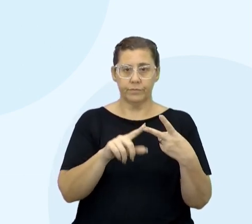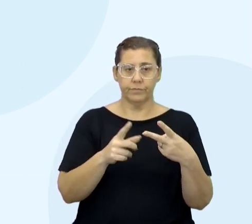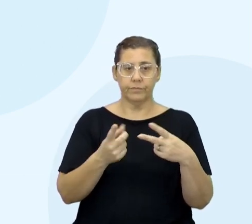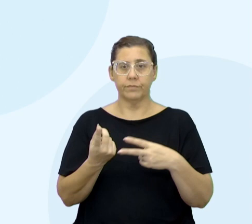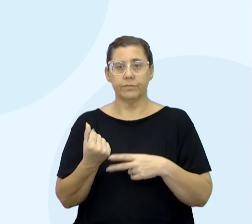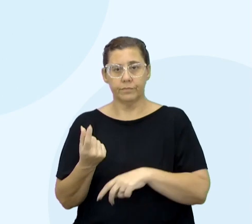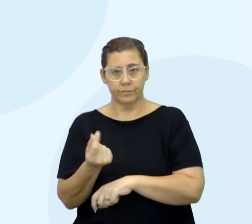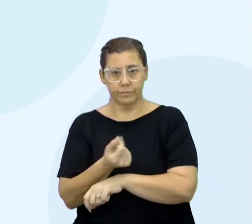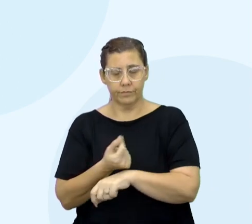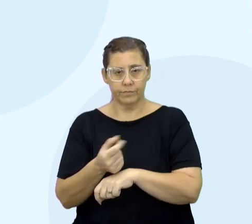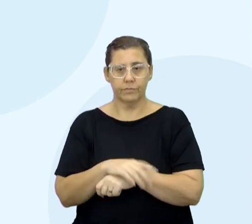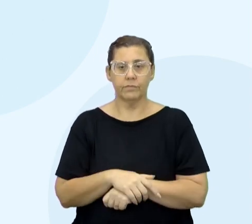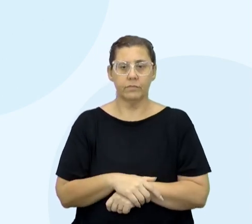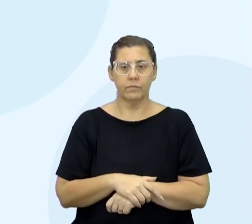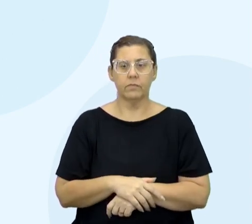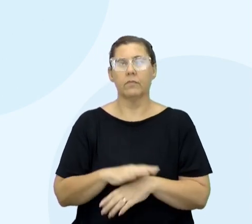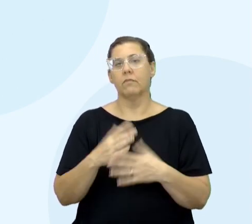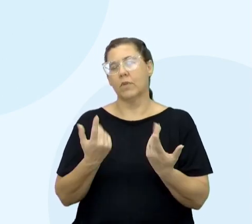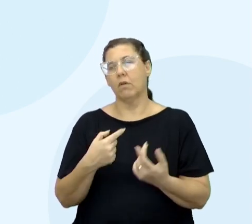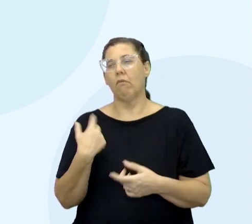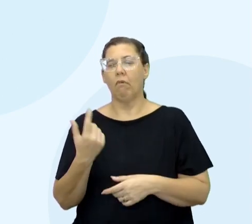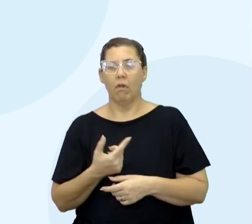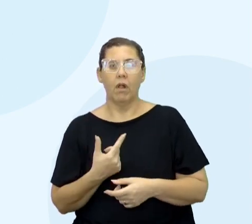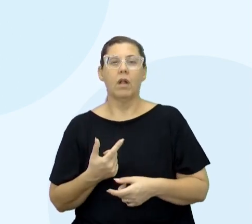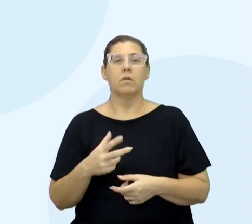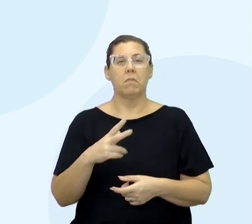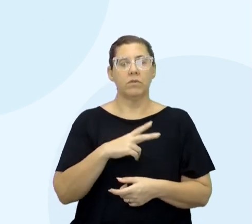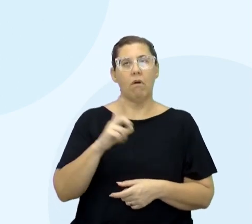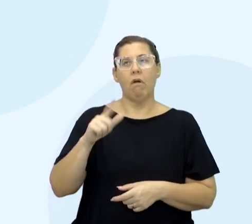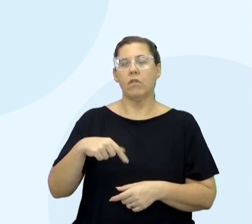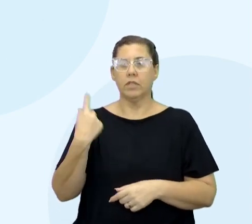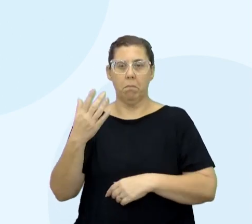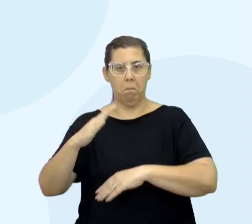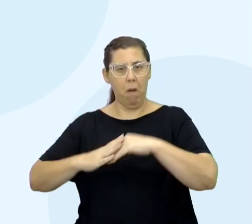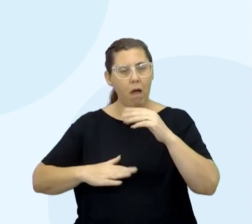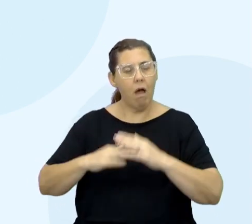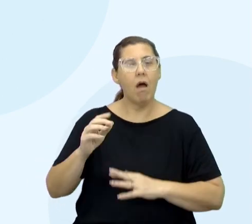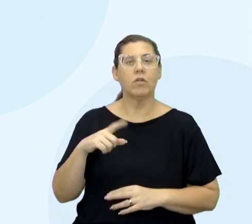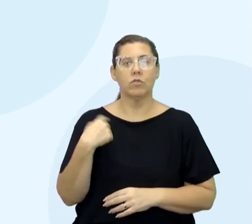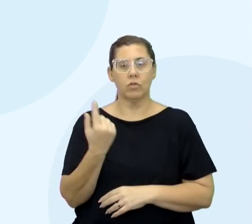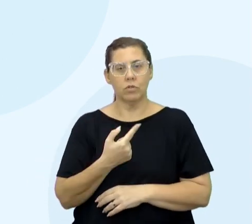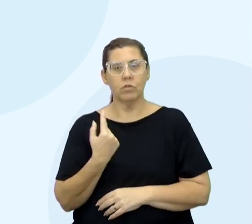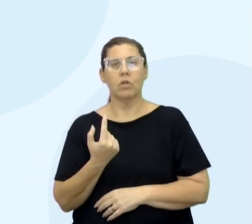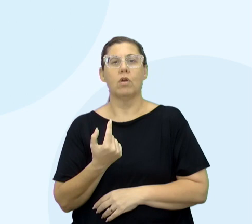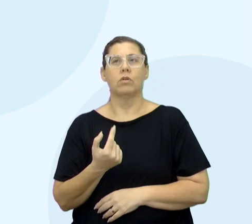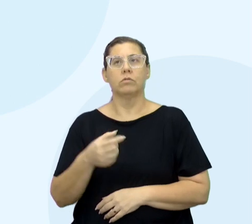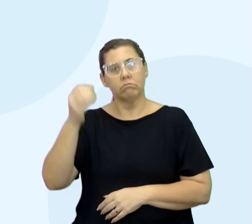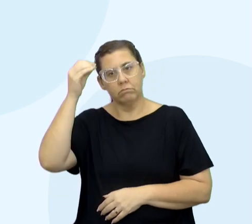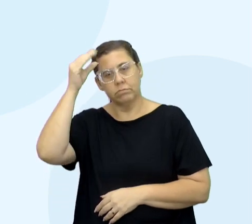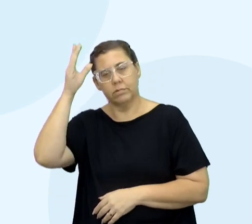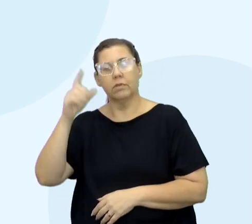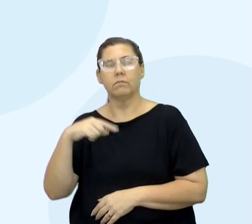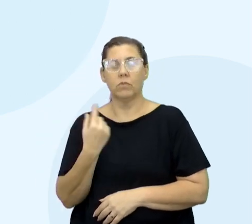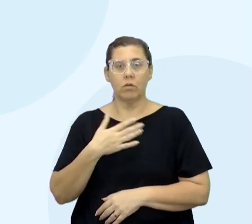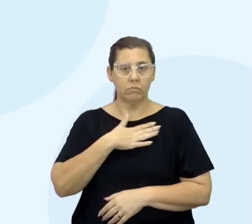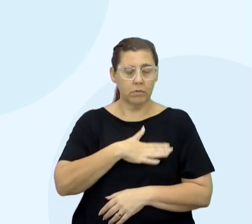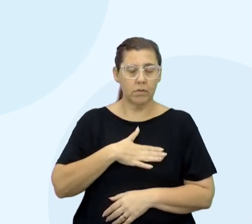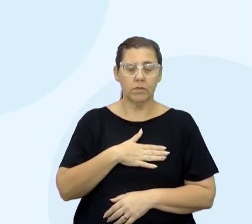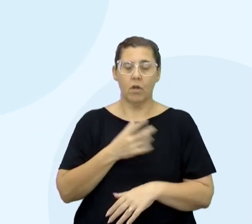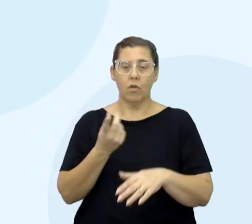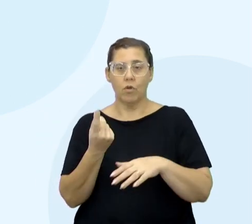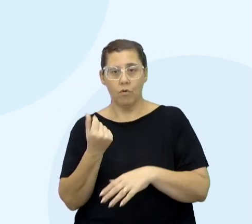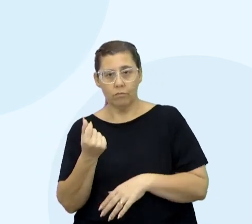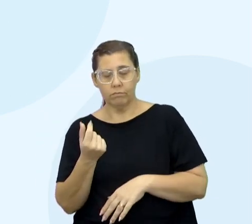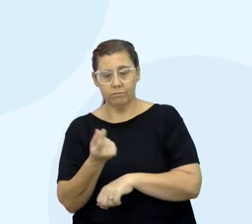que o intelectual é as nossas habilidades, é o que é o nosso conhecimento. E o financeiro aí